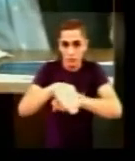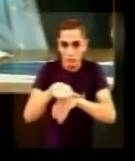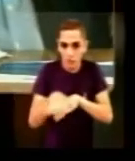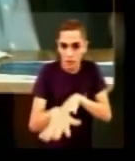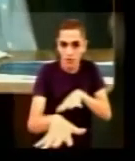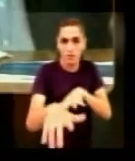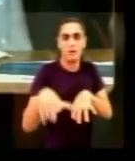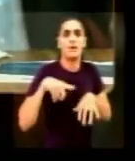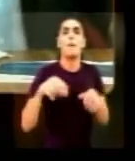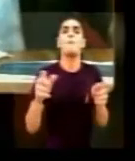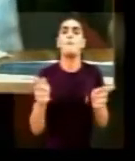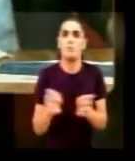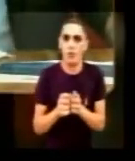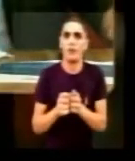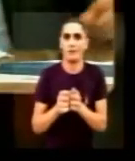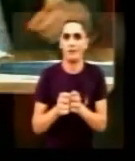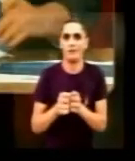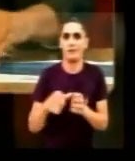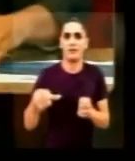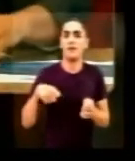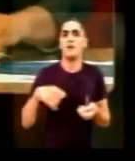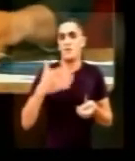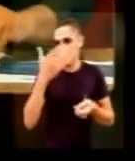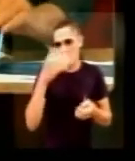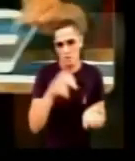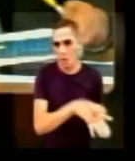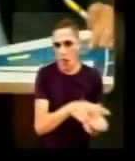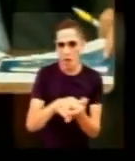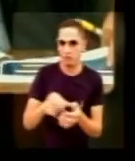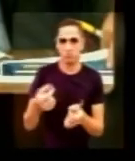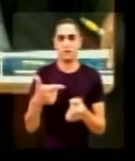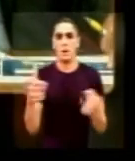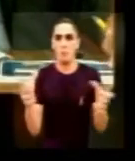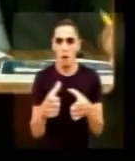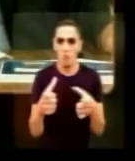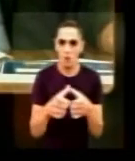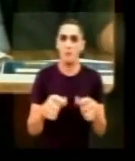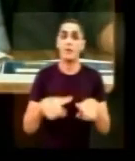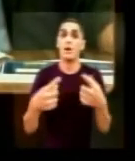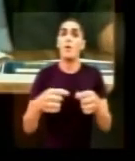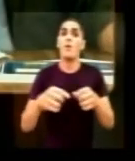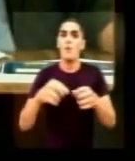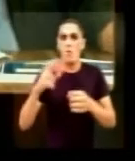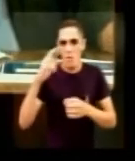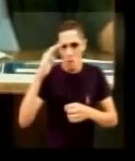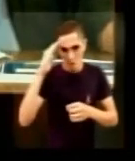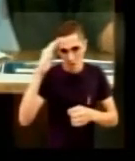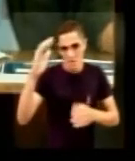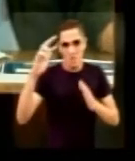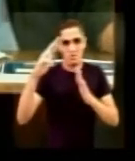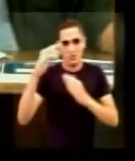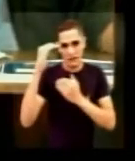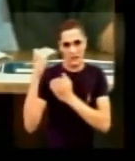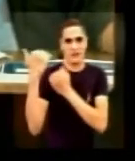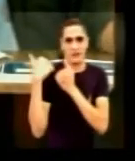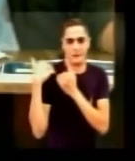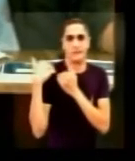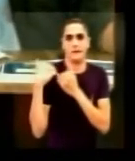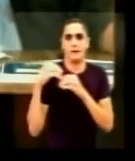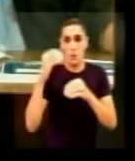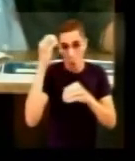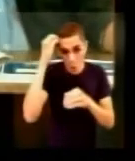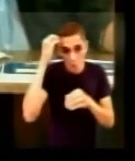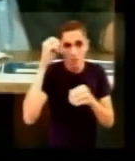responsável por esse aumento de mortes na cidade de São José do Rio Preto. Bom, aqui,